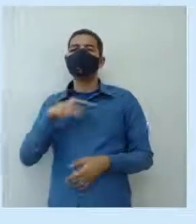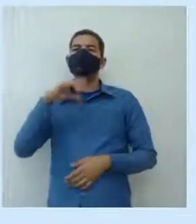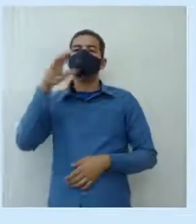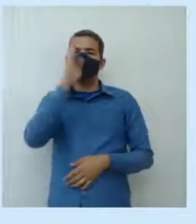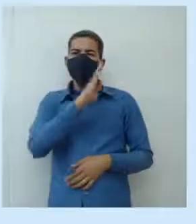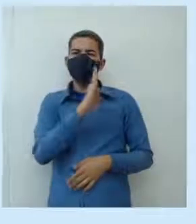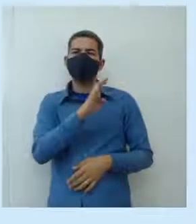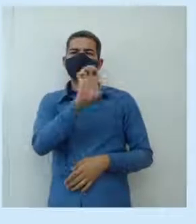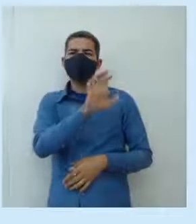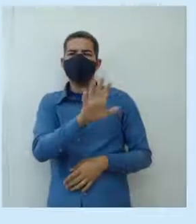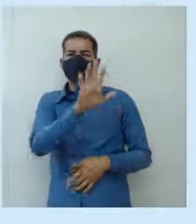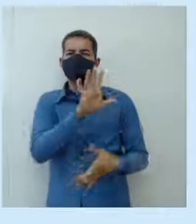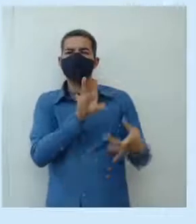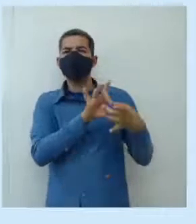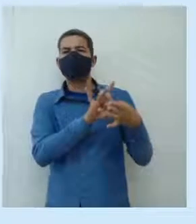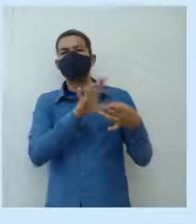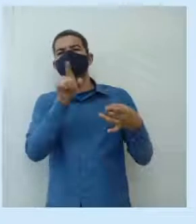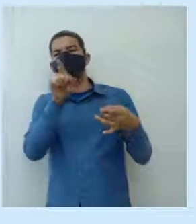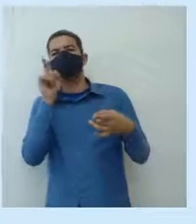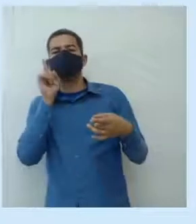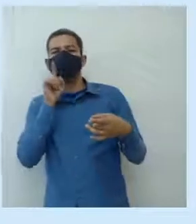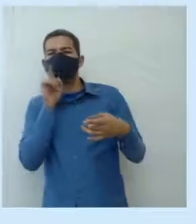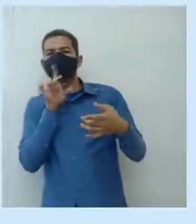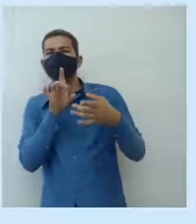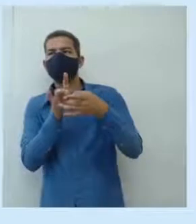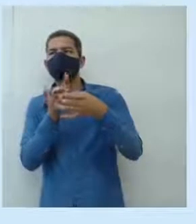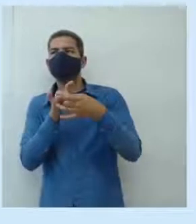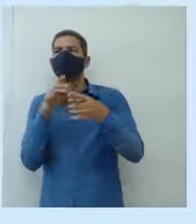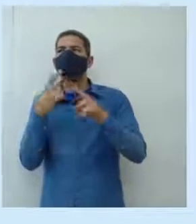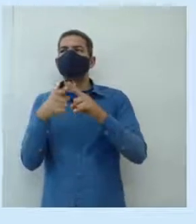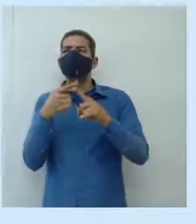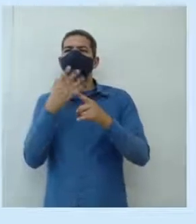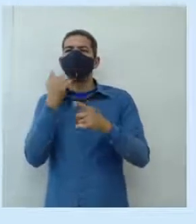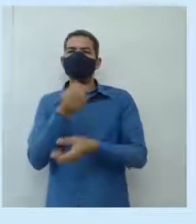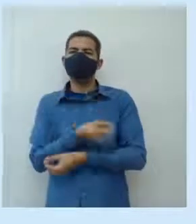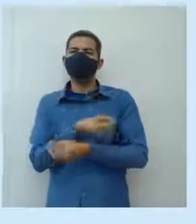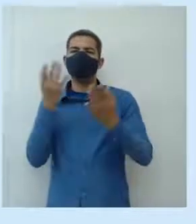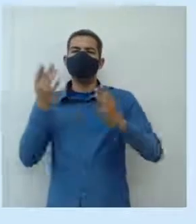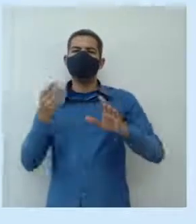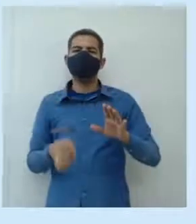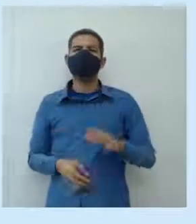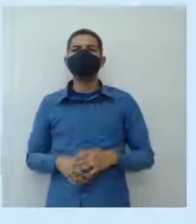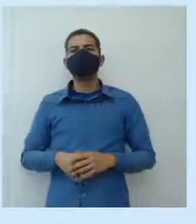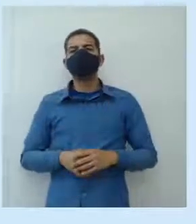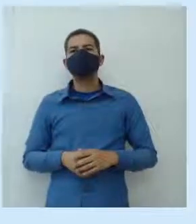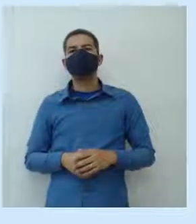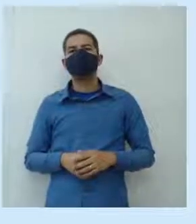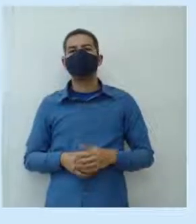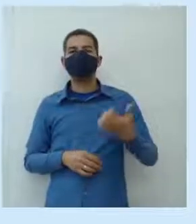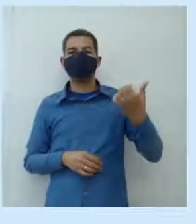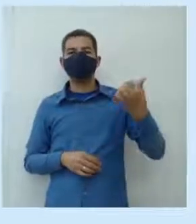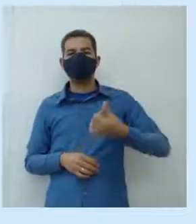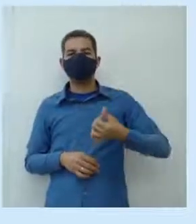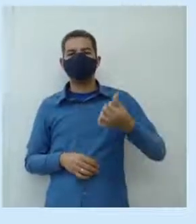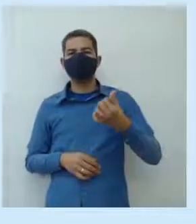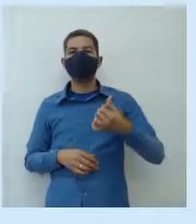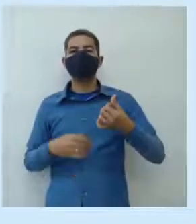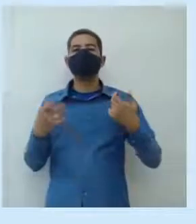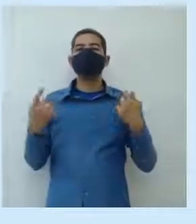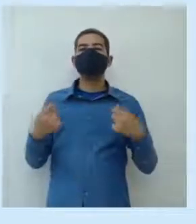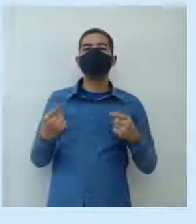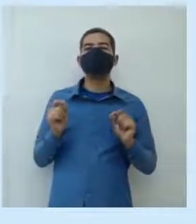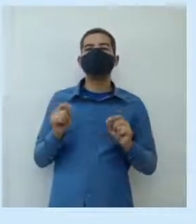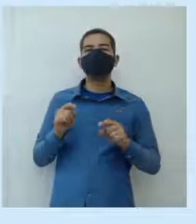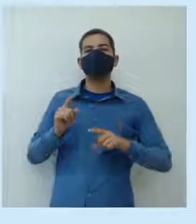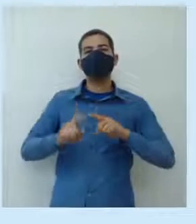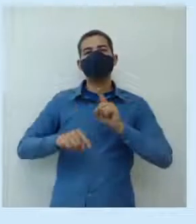com a Europa, com os Estados Unidos, em relação a essa exportação de alimentos. E o último ponto que vai ser preciso aí é que esses